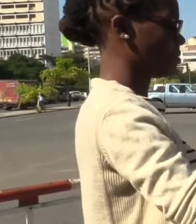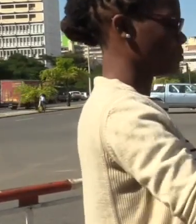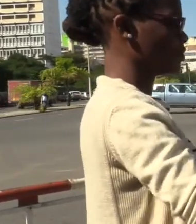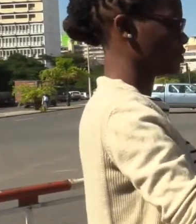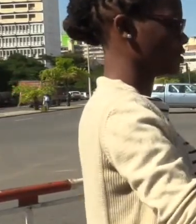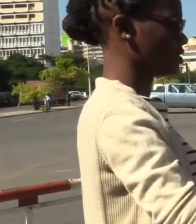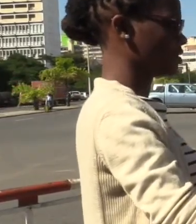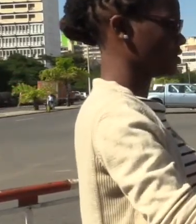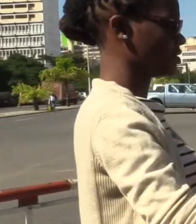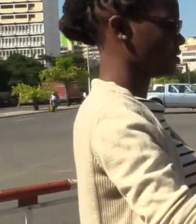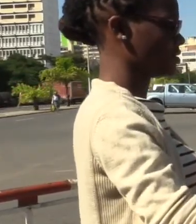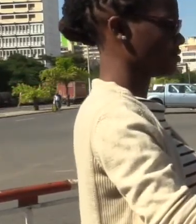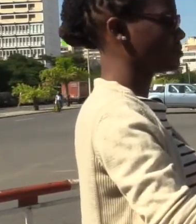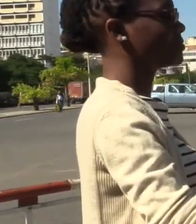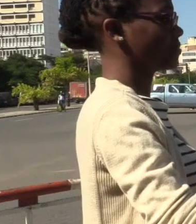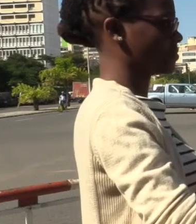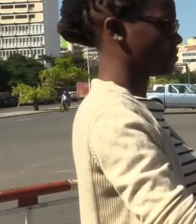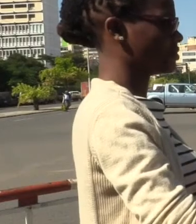Malária.